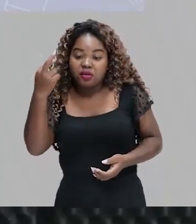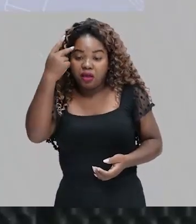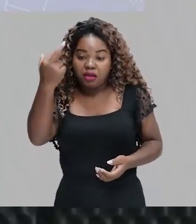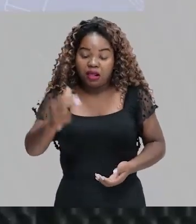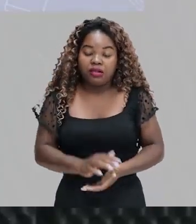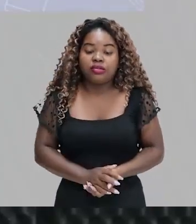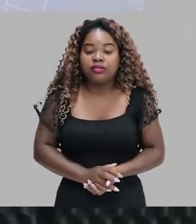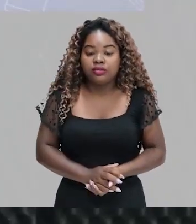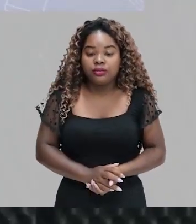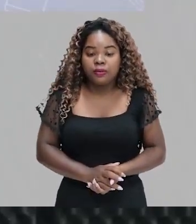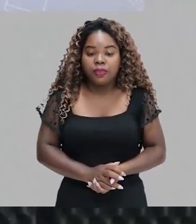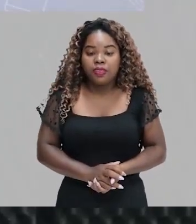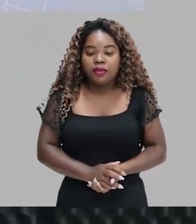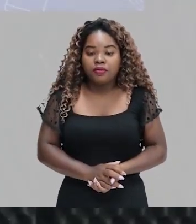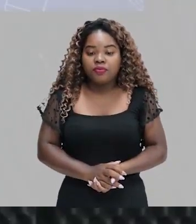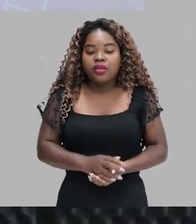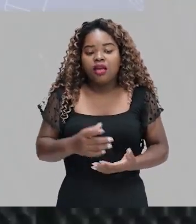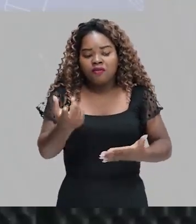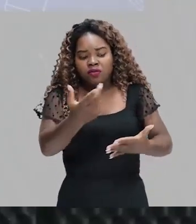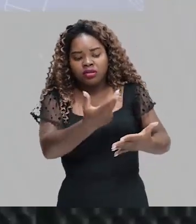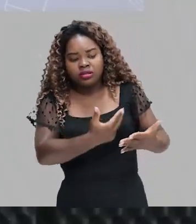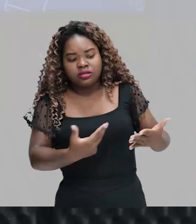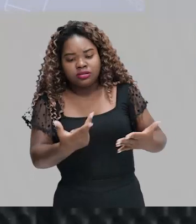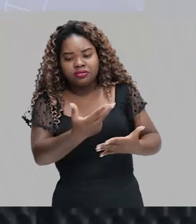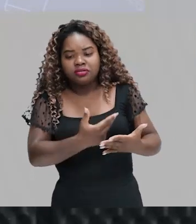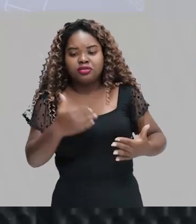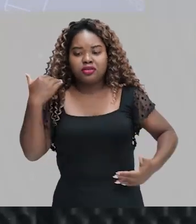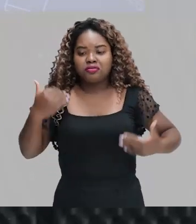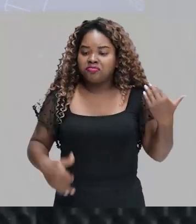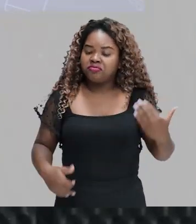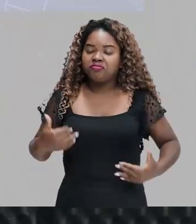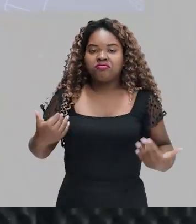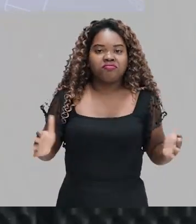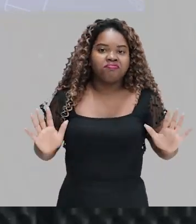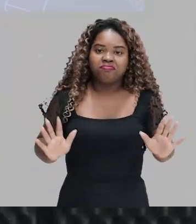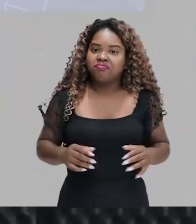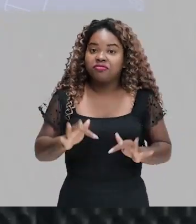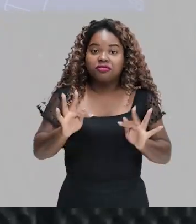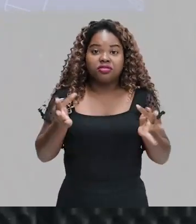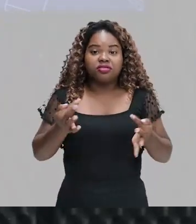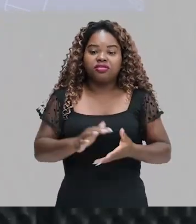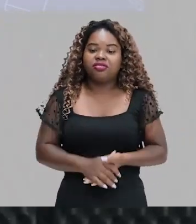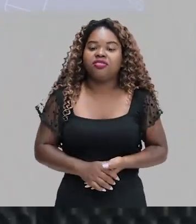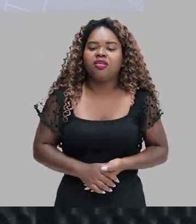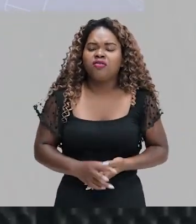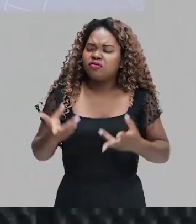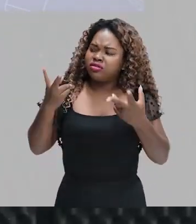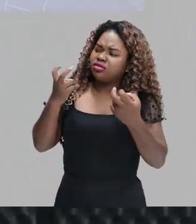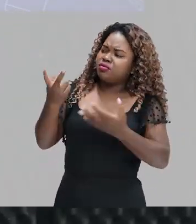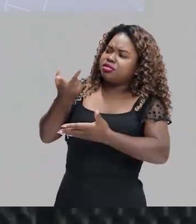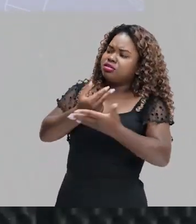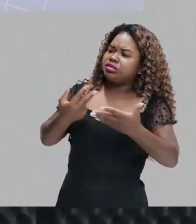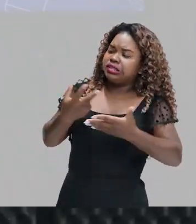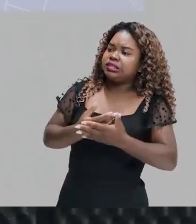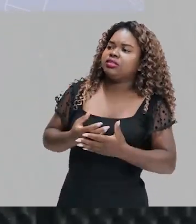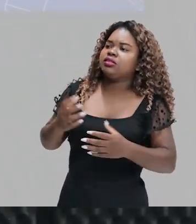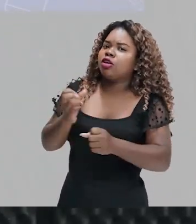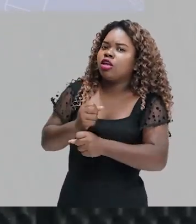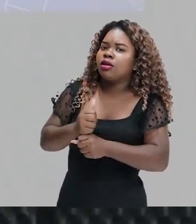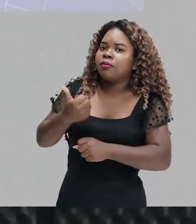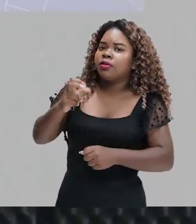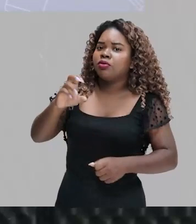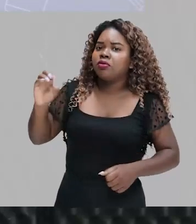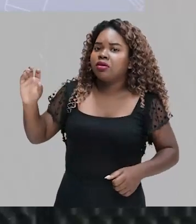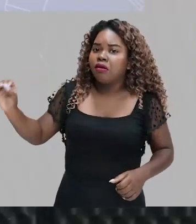ninguém ia utilizar o corpo de... E ele foi desenhando parte do corpo humano. Por isso que eu comecei com isso aqui. Quando você olha um desenho desse, que foi feito em 1500 e alguma coisa,